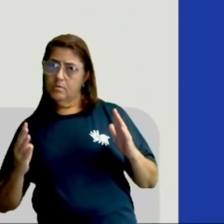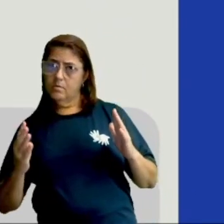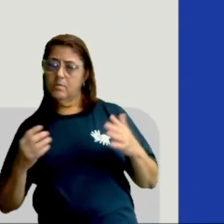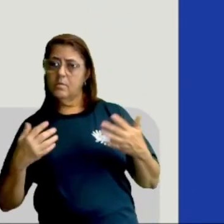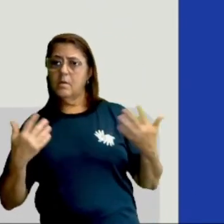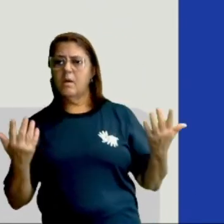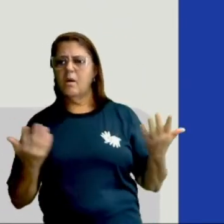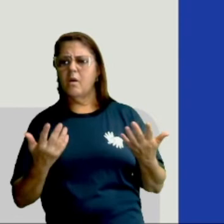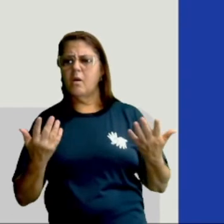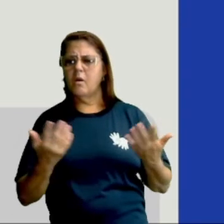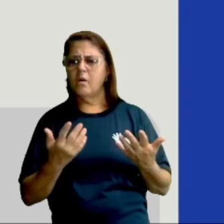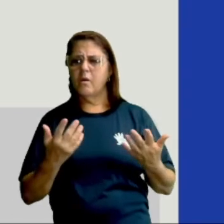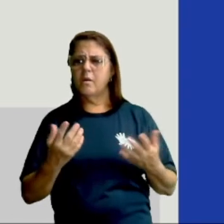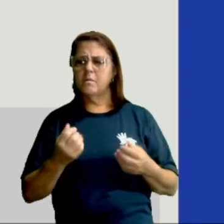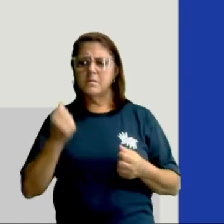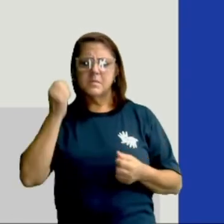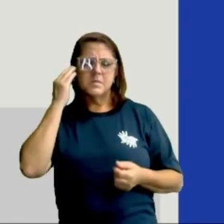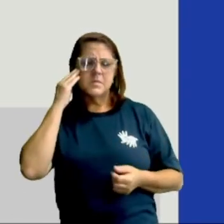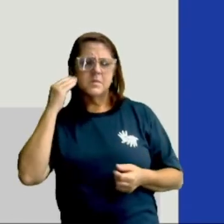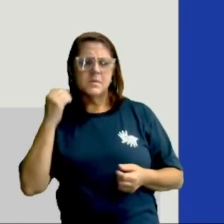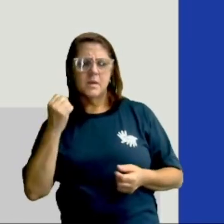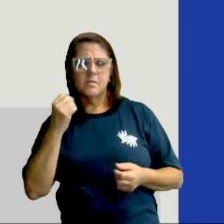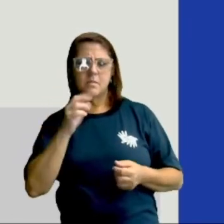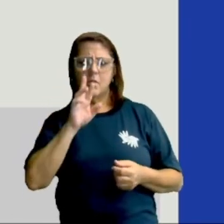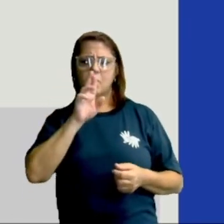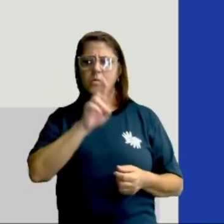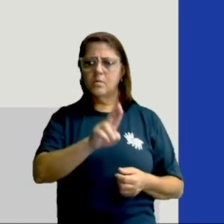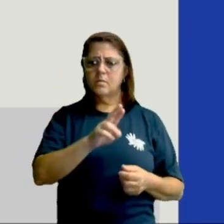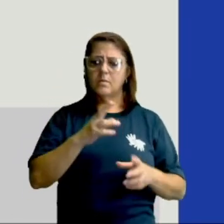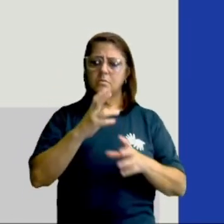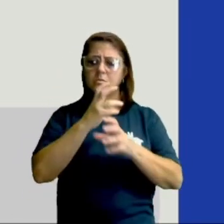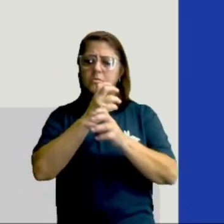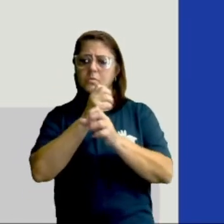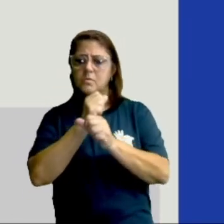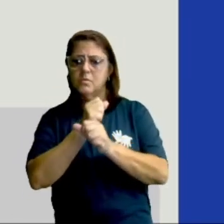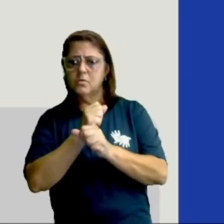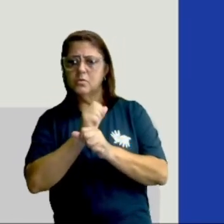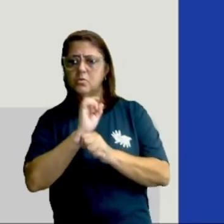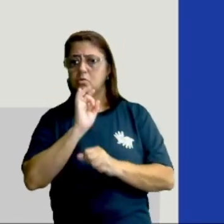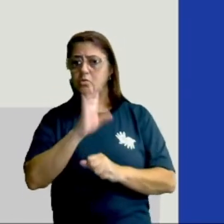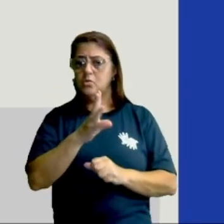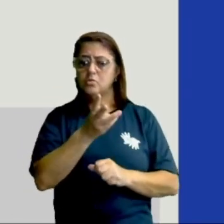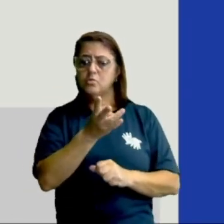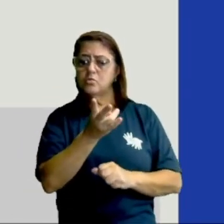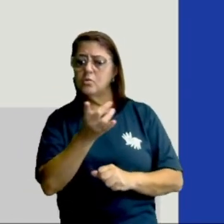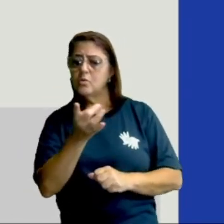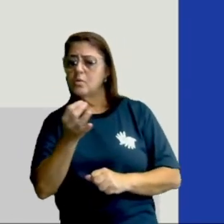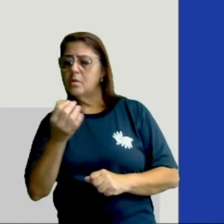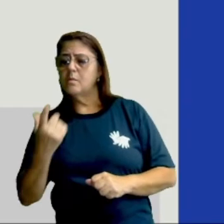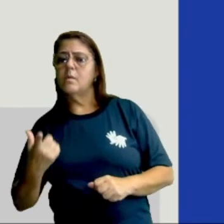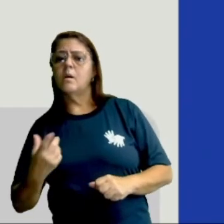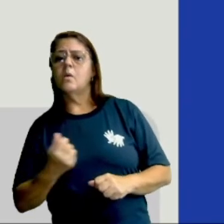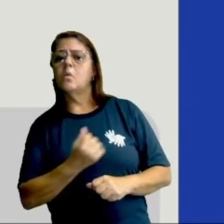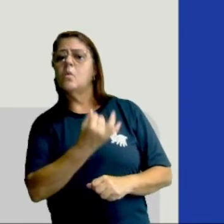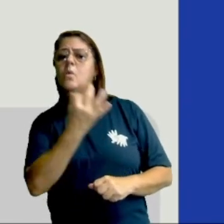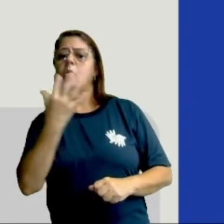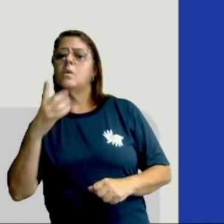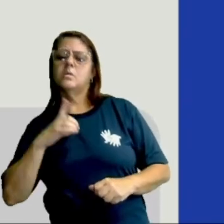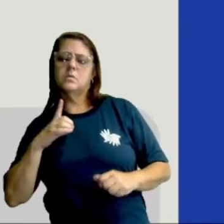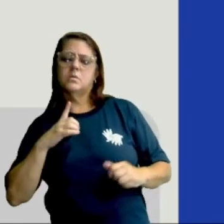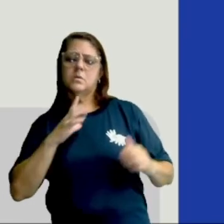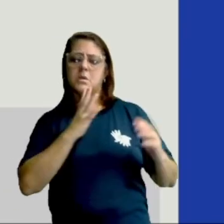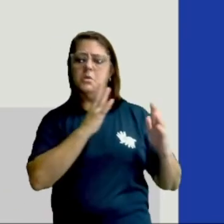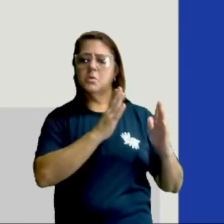ó, daqui a gente já pode saber o resultado. É só a gente calcular quantos lápis tem